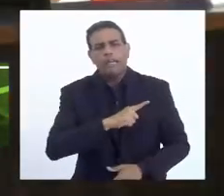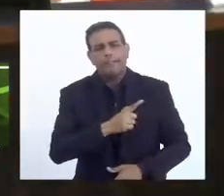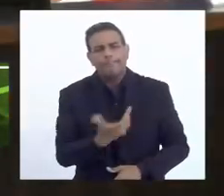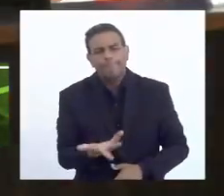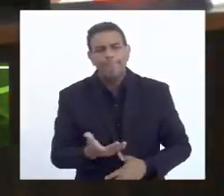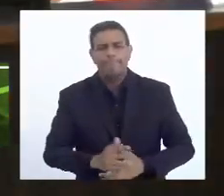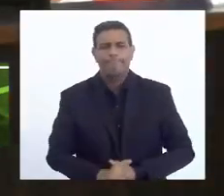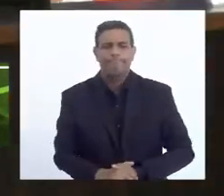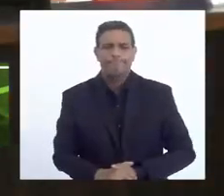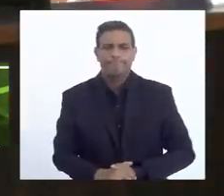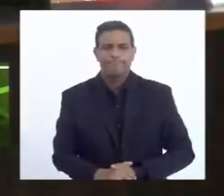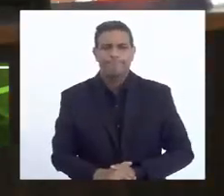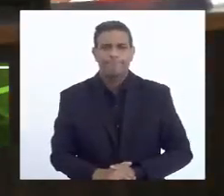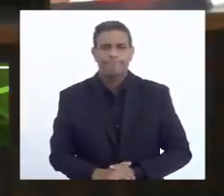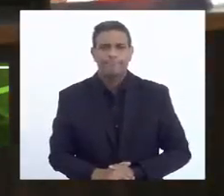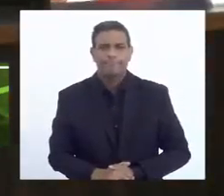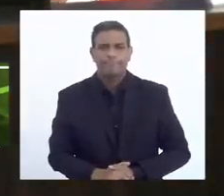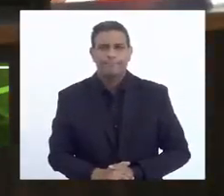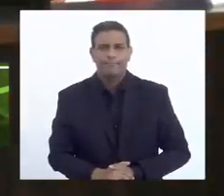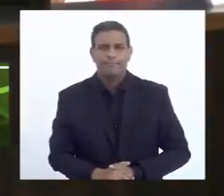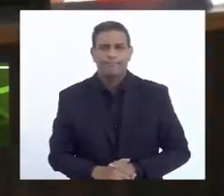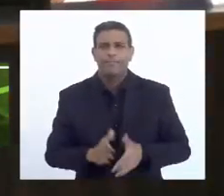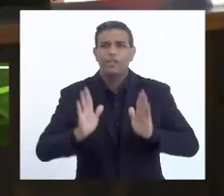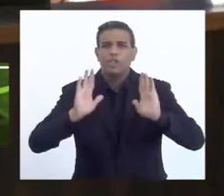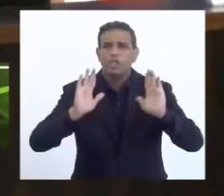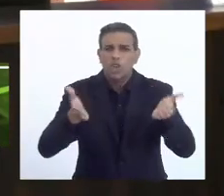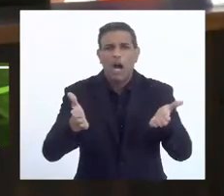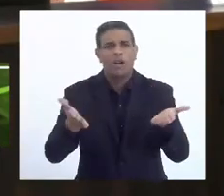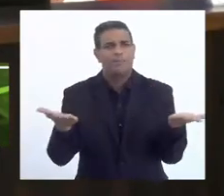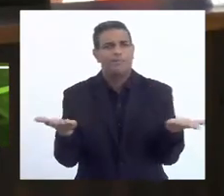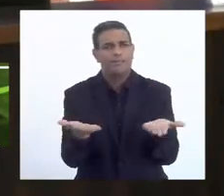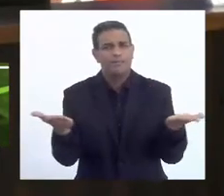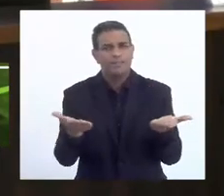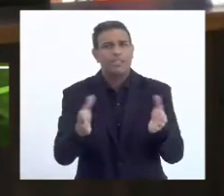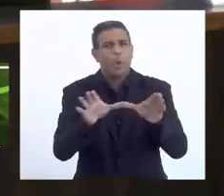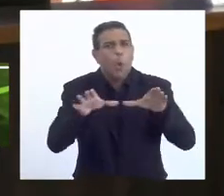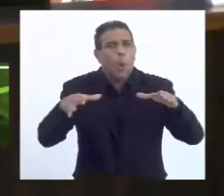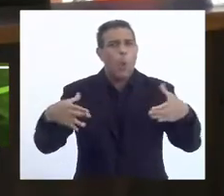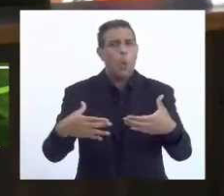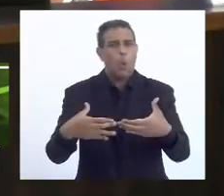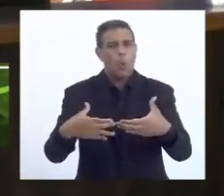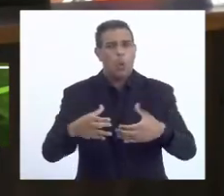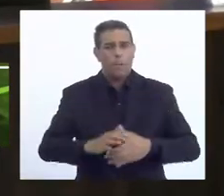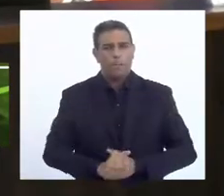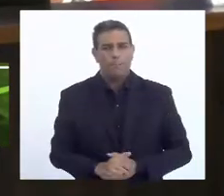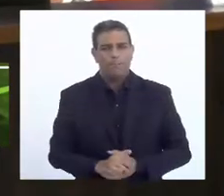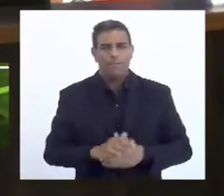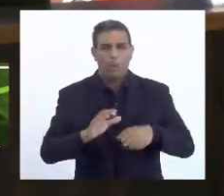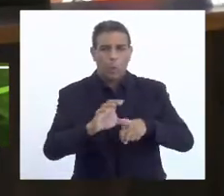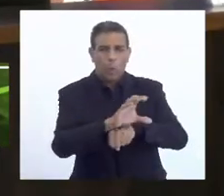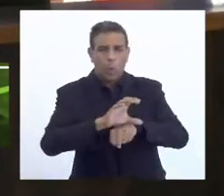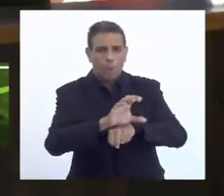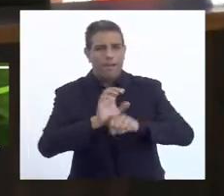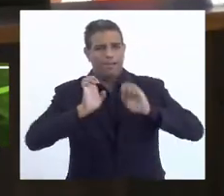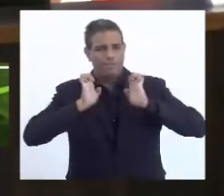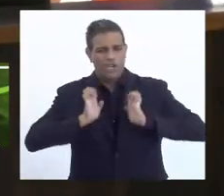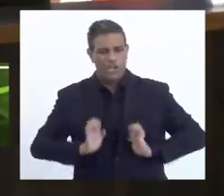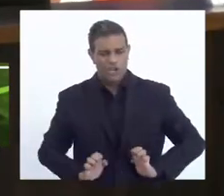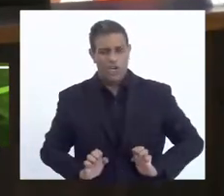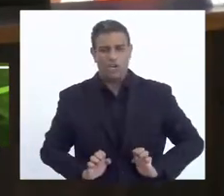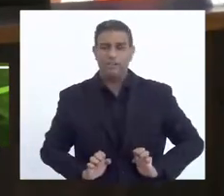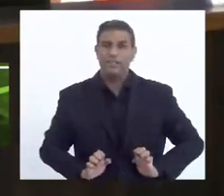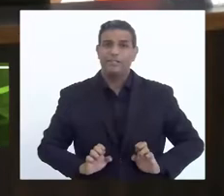também, que já entramos, né, coletivamente, na comissão de ética, inclusive